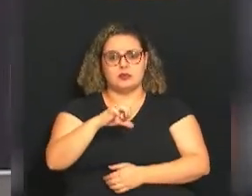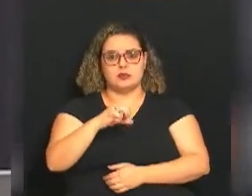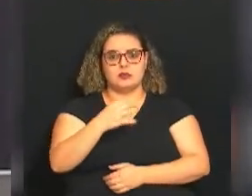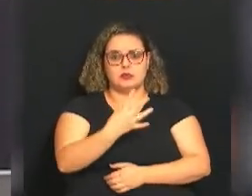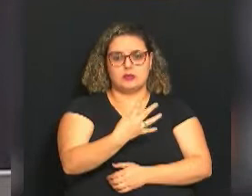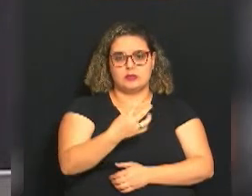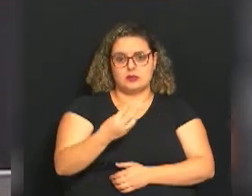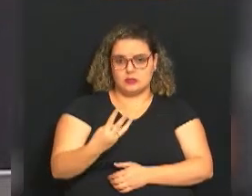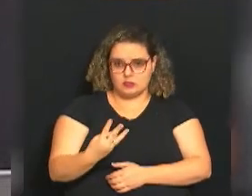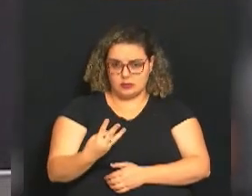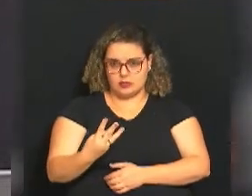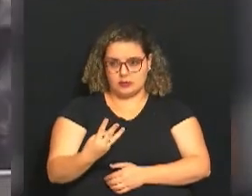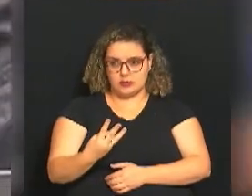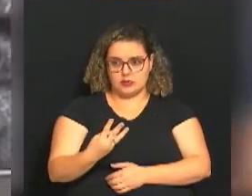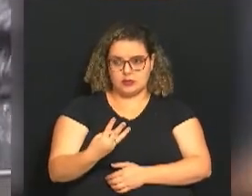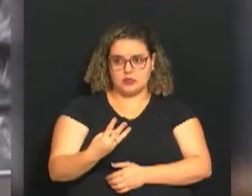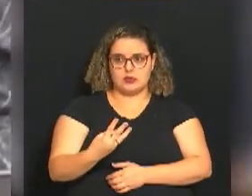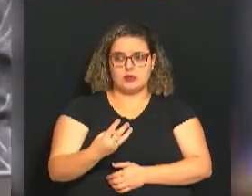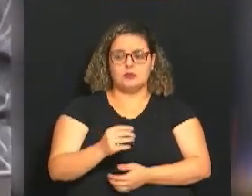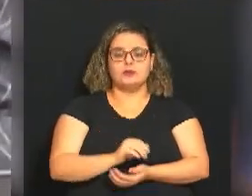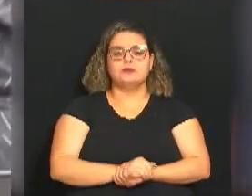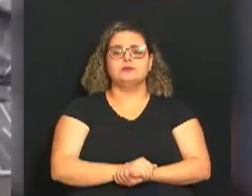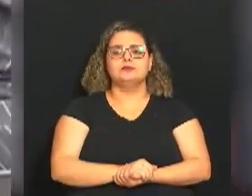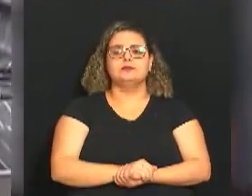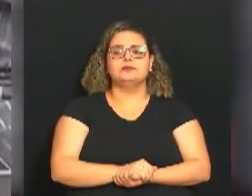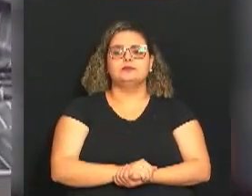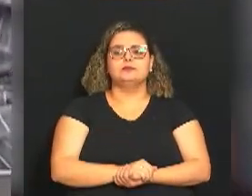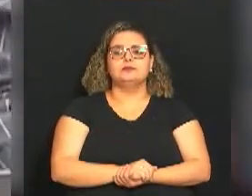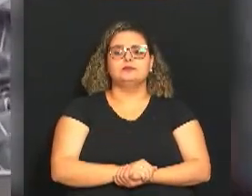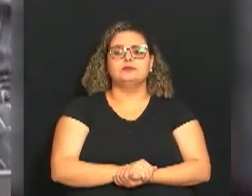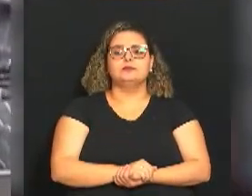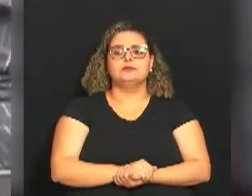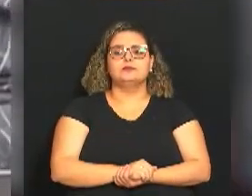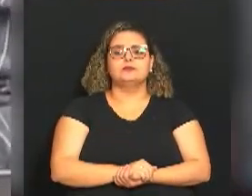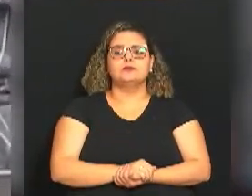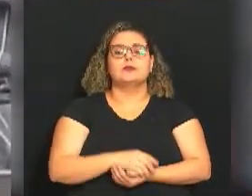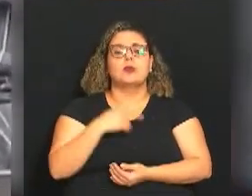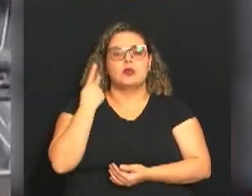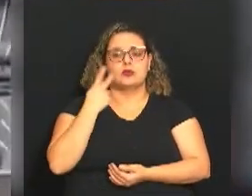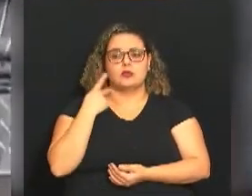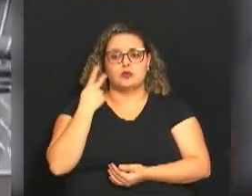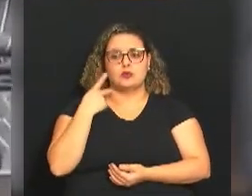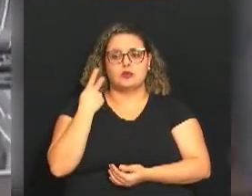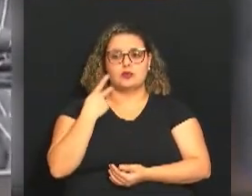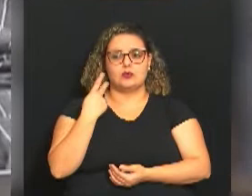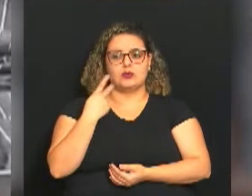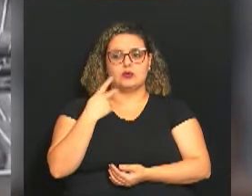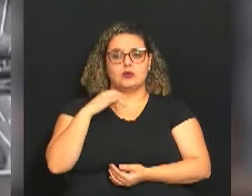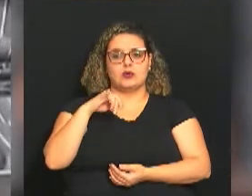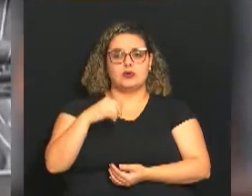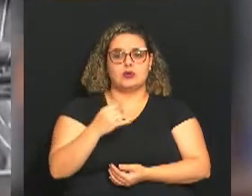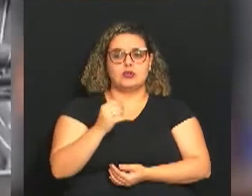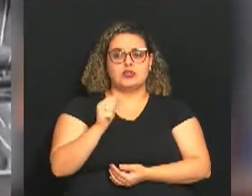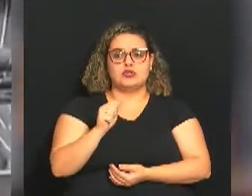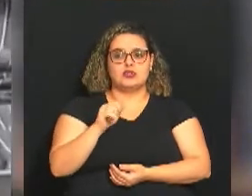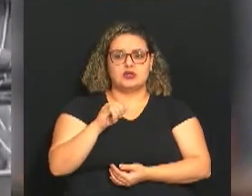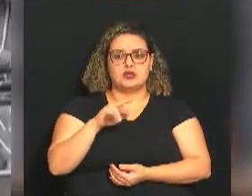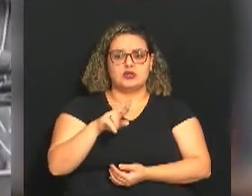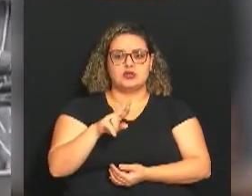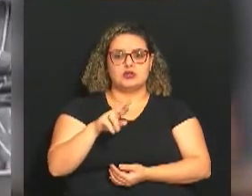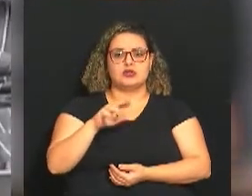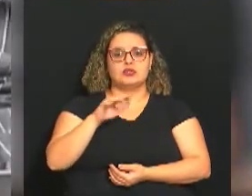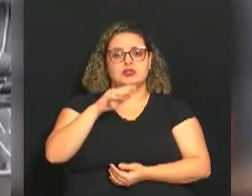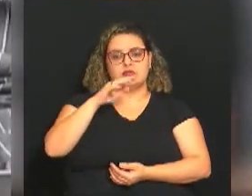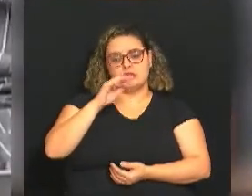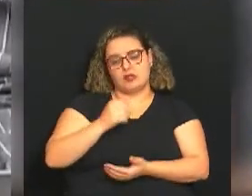43, processo 233776, de autoria do nobre vereador Jair da Farmácia, que acrescenta dispositivo